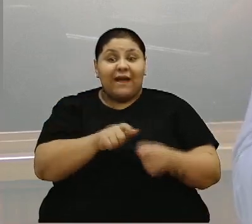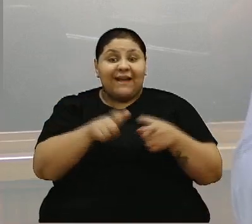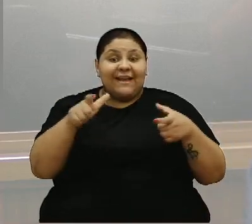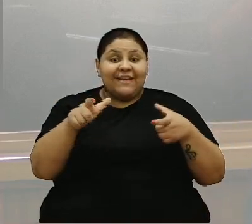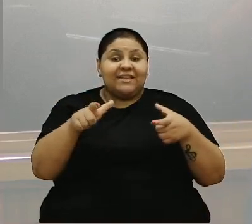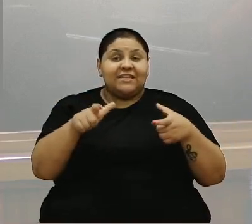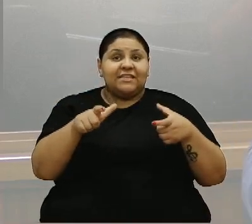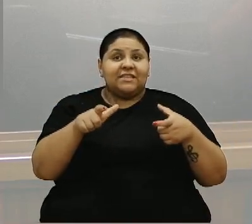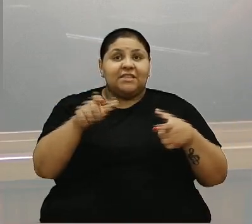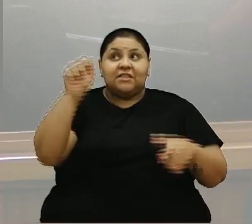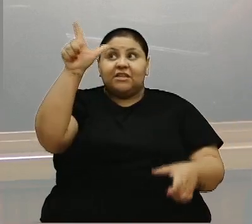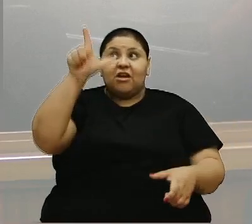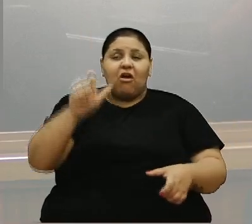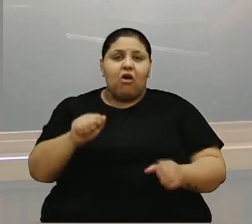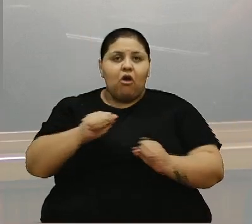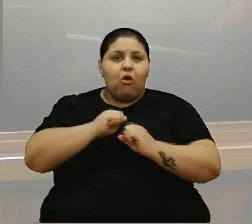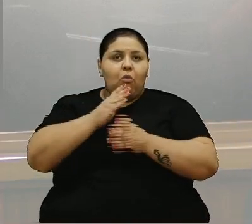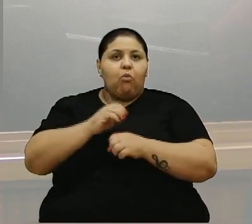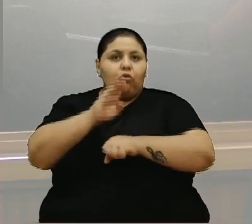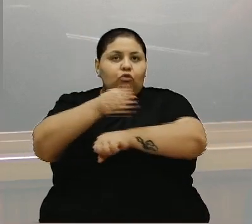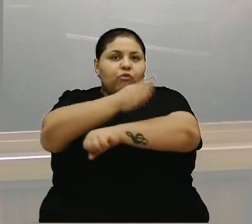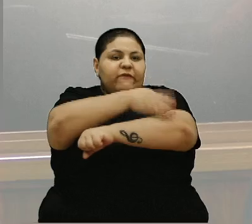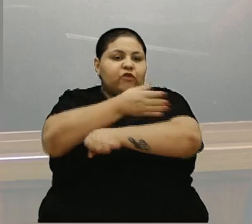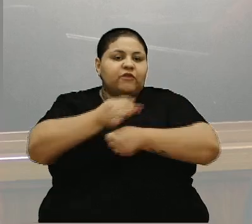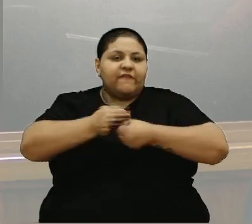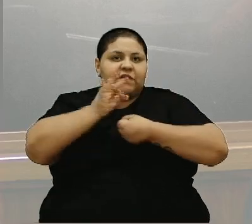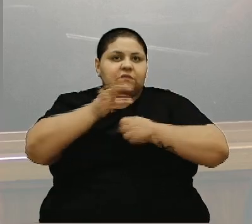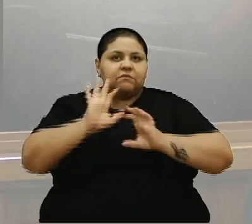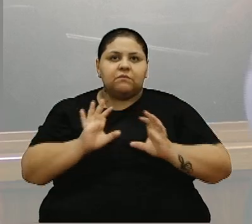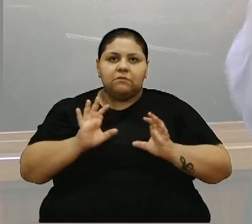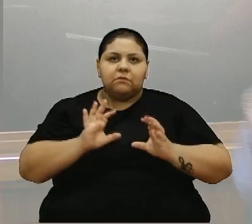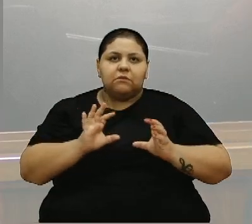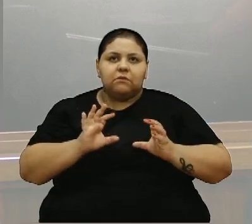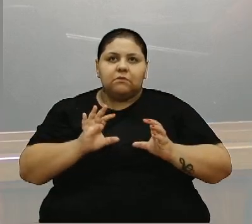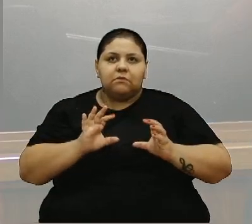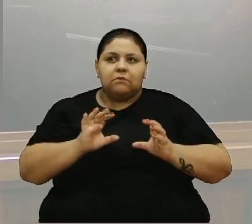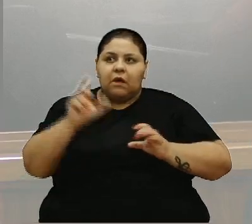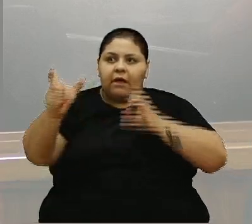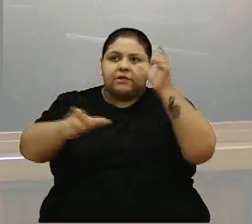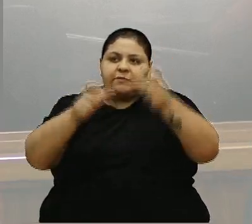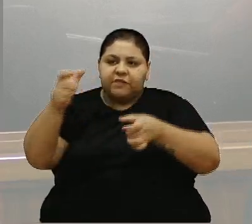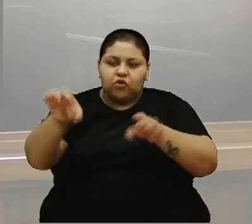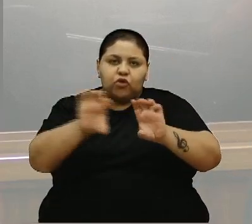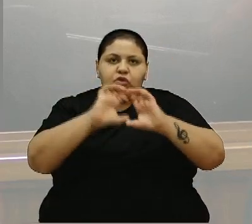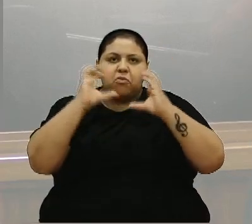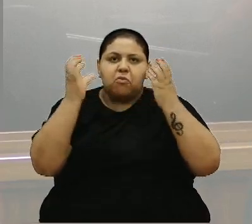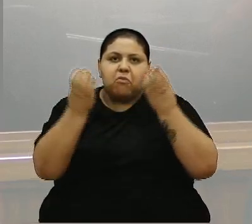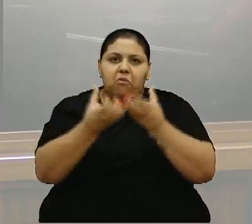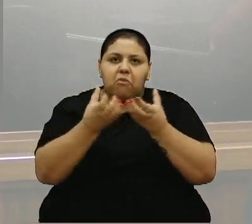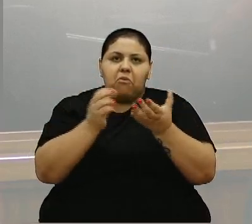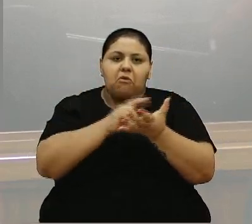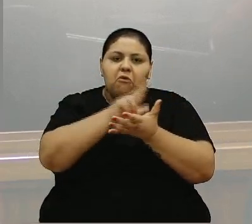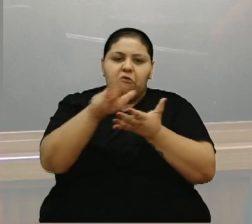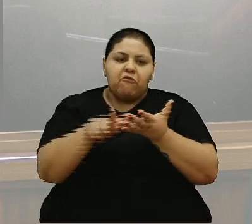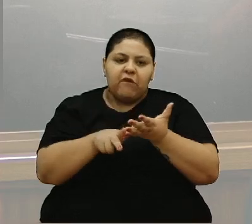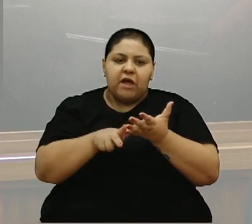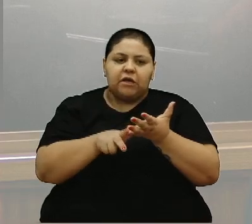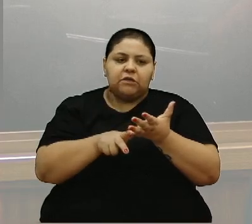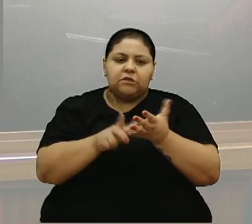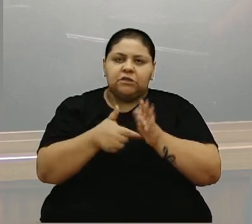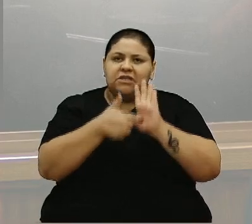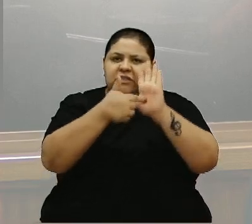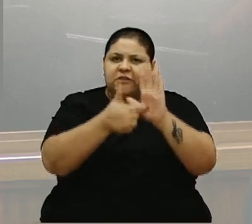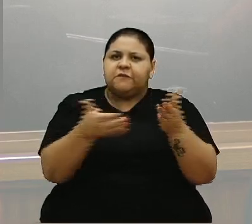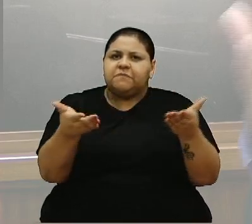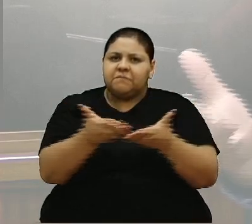de afroempreendedorismo nos pavilhões da Festa da Uva, levando as pessoas das comunidades, vários dos feirantes que já estão nessas